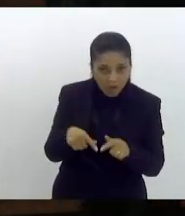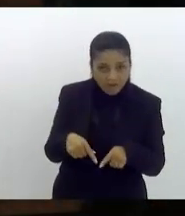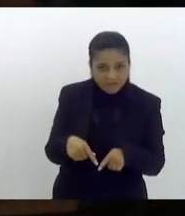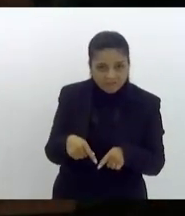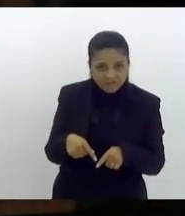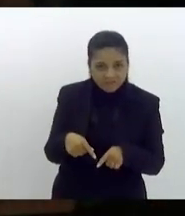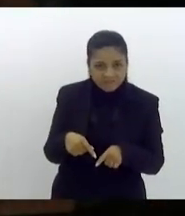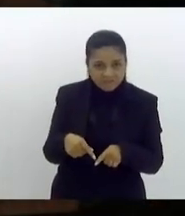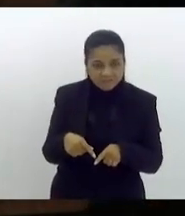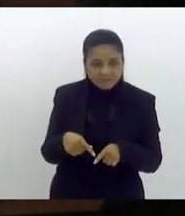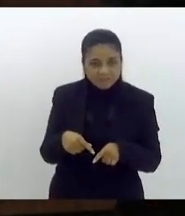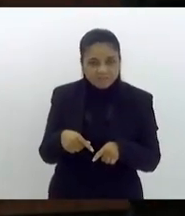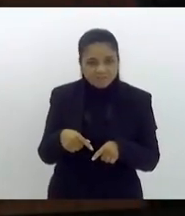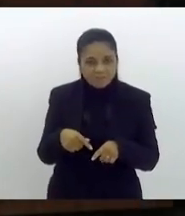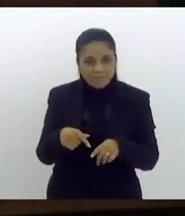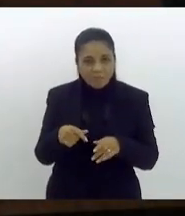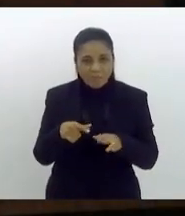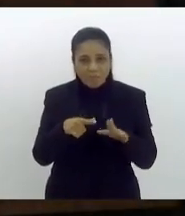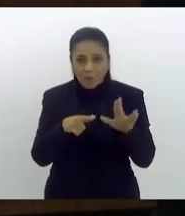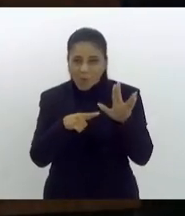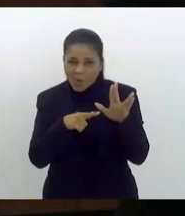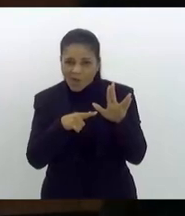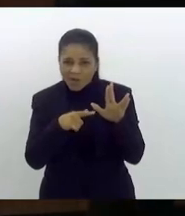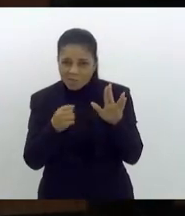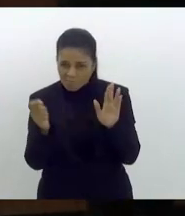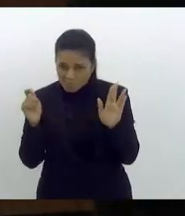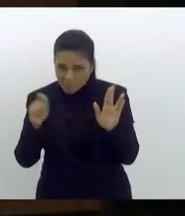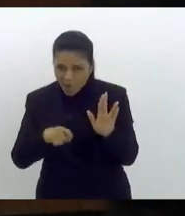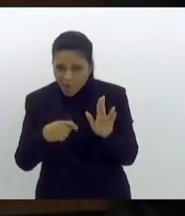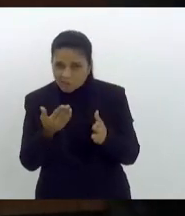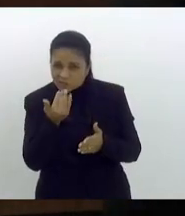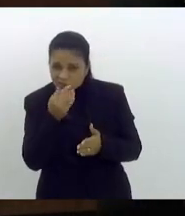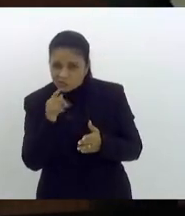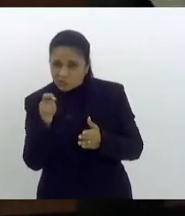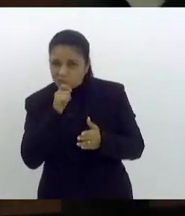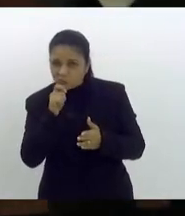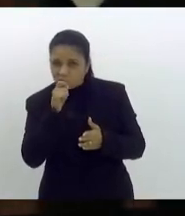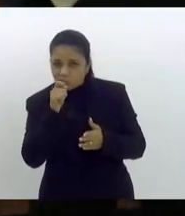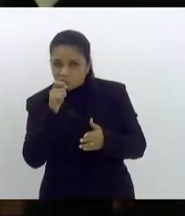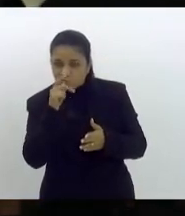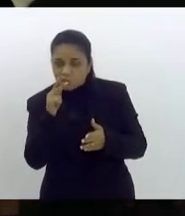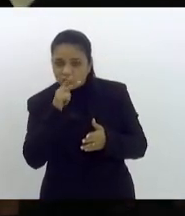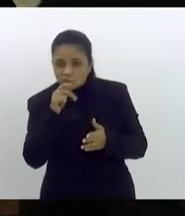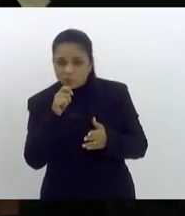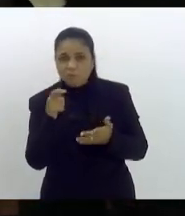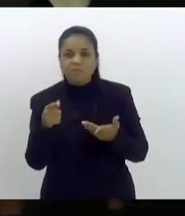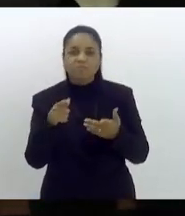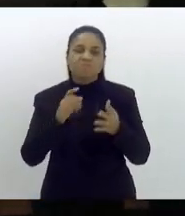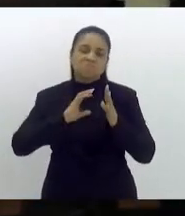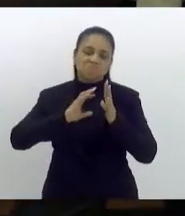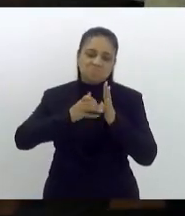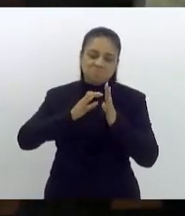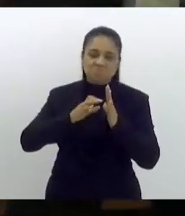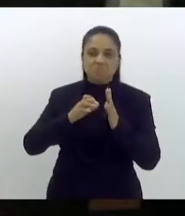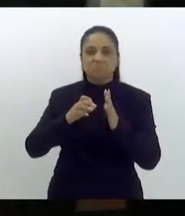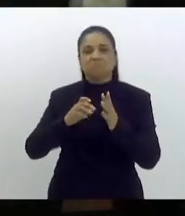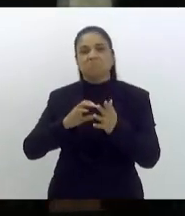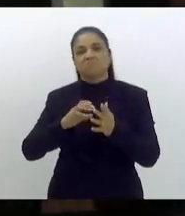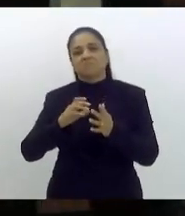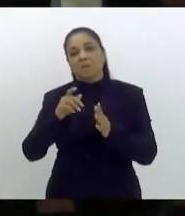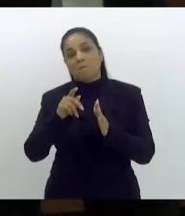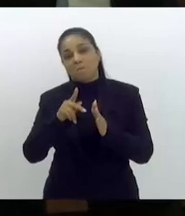dessas aberrações por conta dessa incongruência defendida pela bancada da droga que se surge contra o fofura